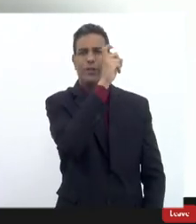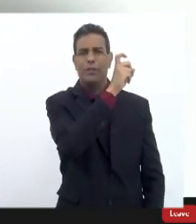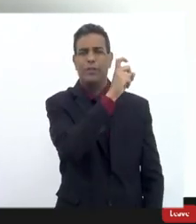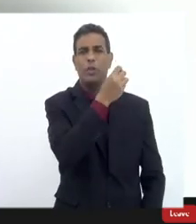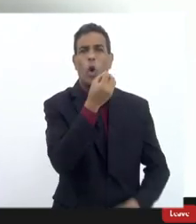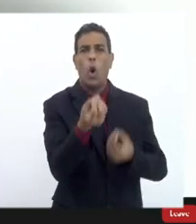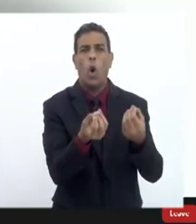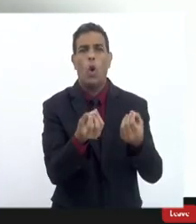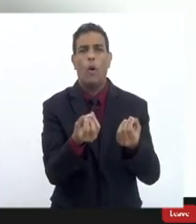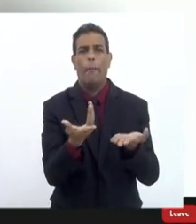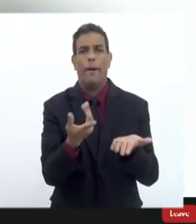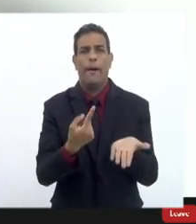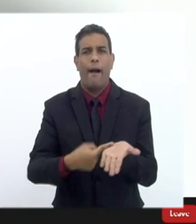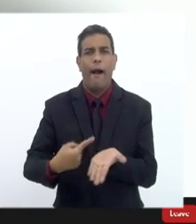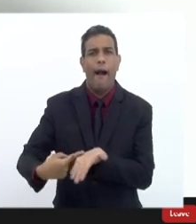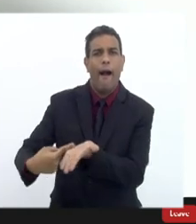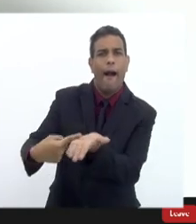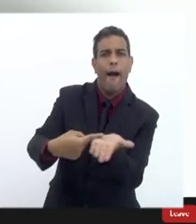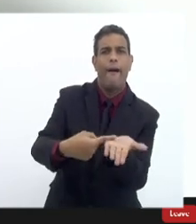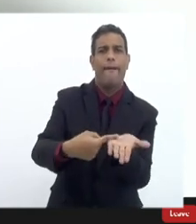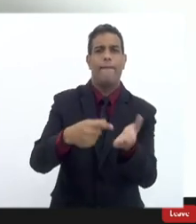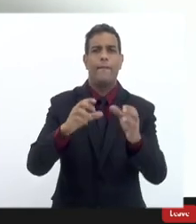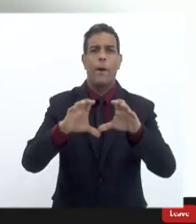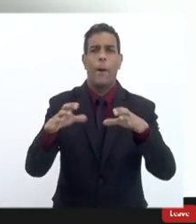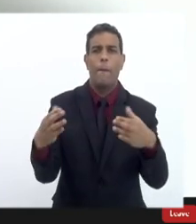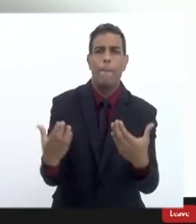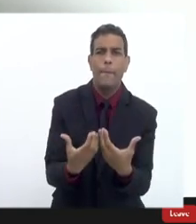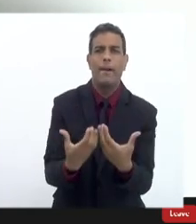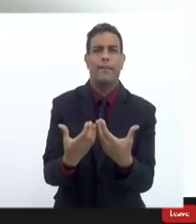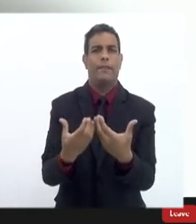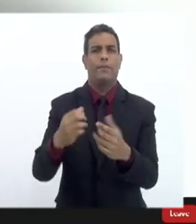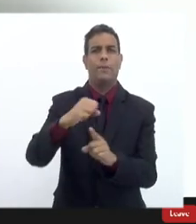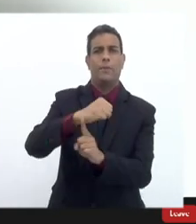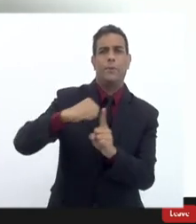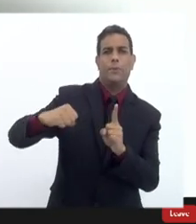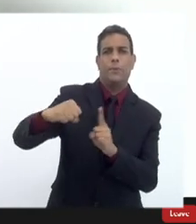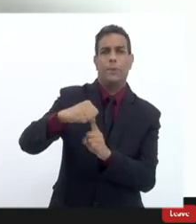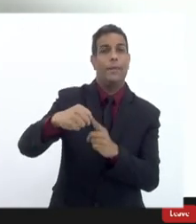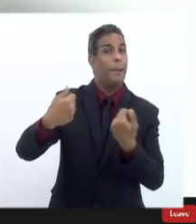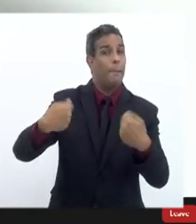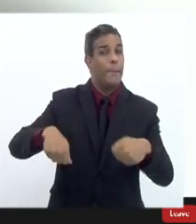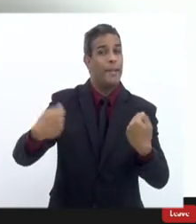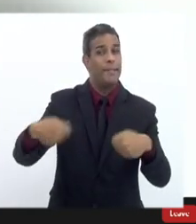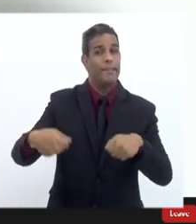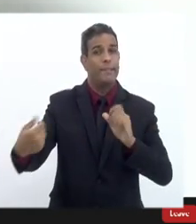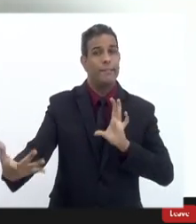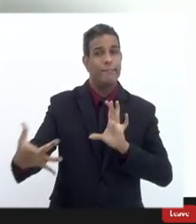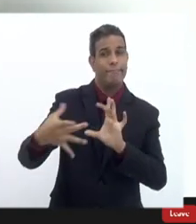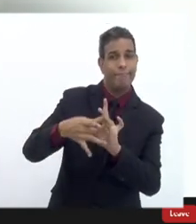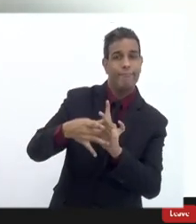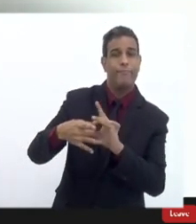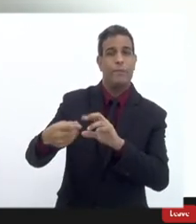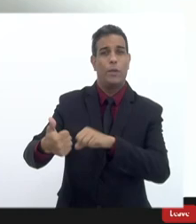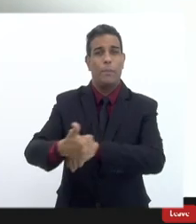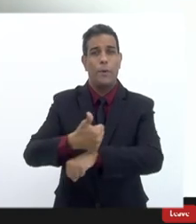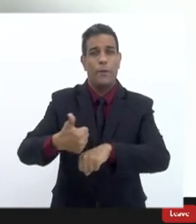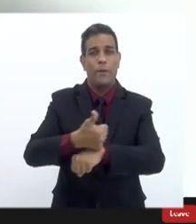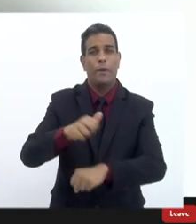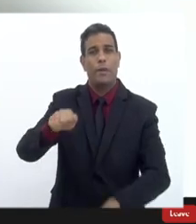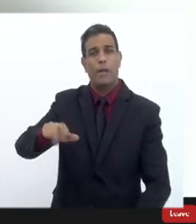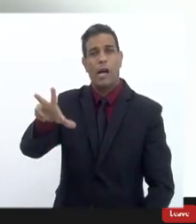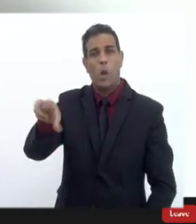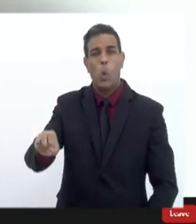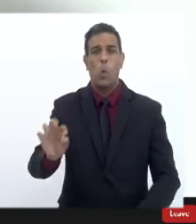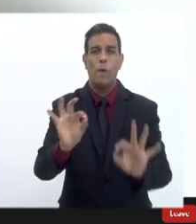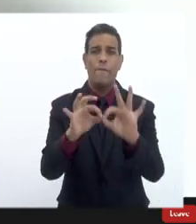contar com a participação de todos, da comunidade escolar como um todo, é uma necessidade, né? Profissionais, alunos,